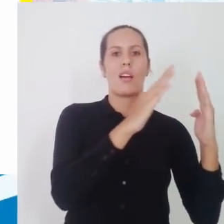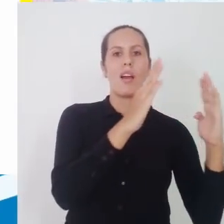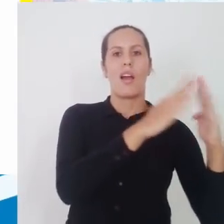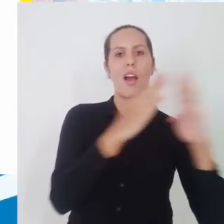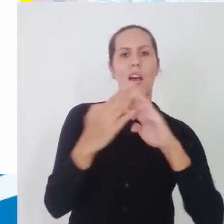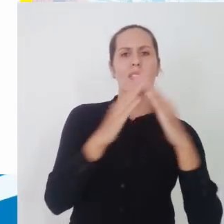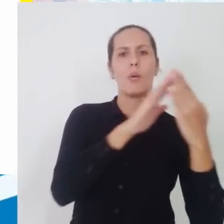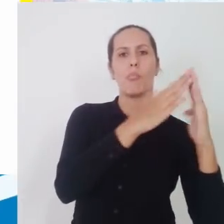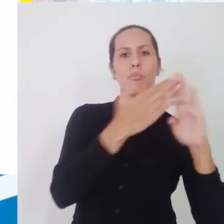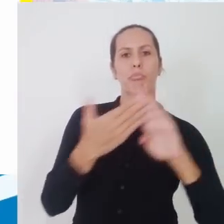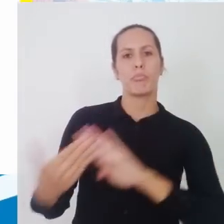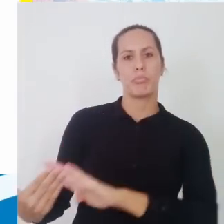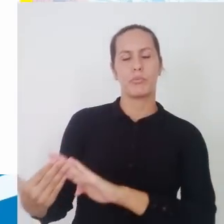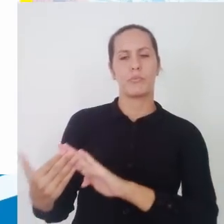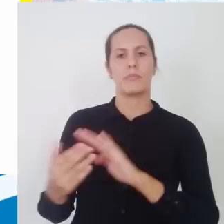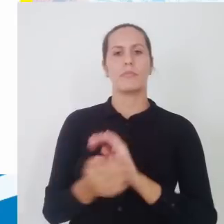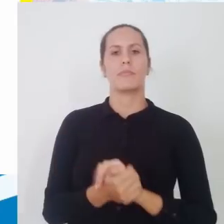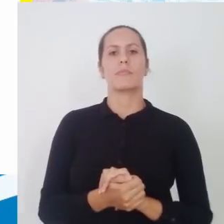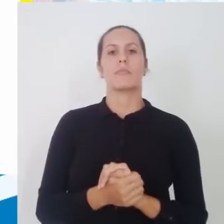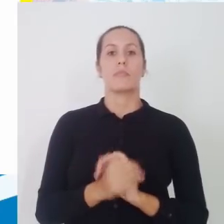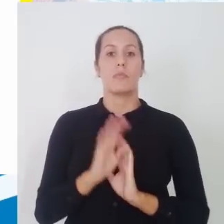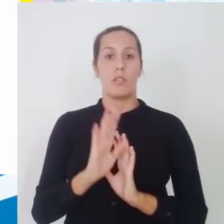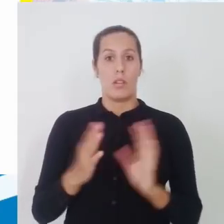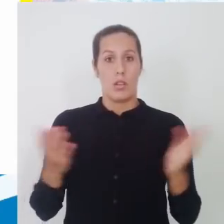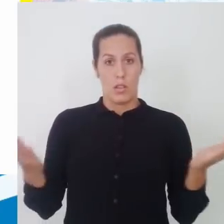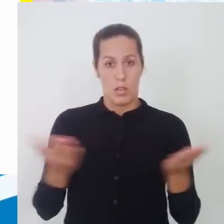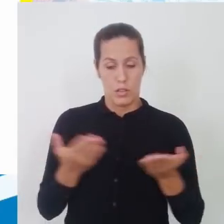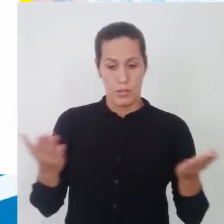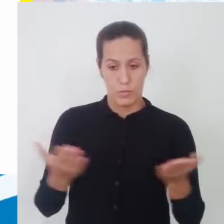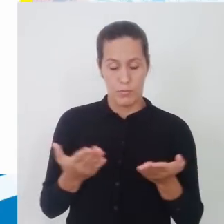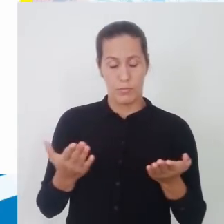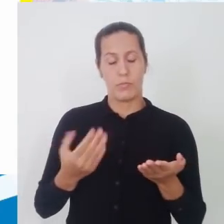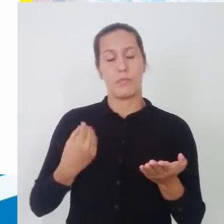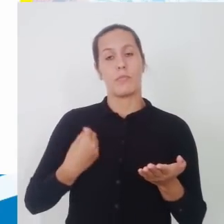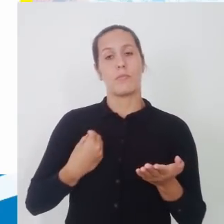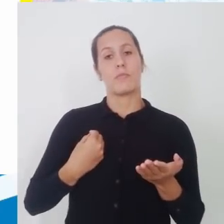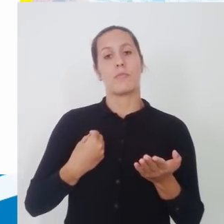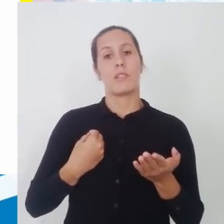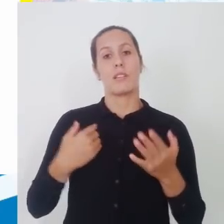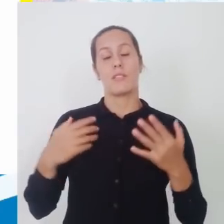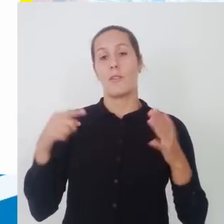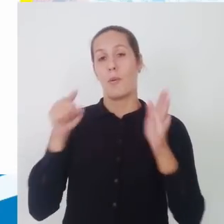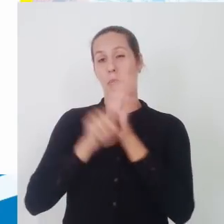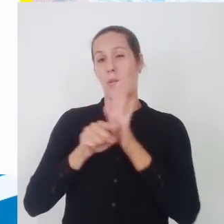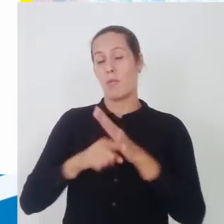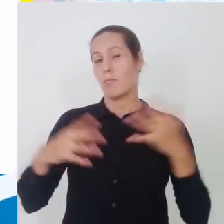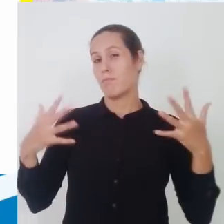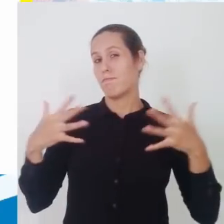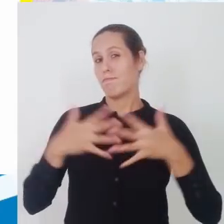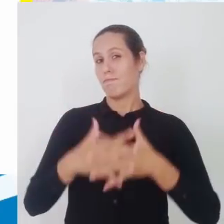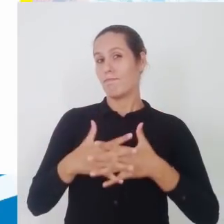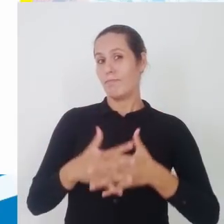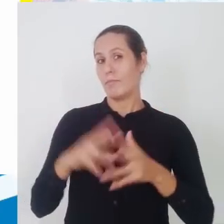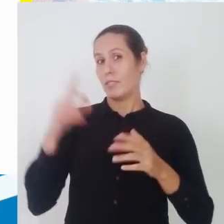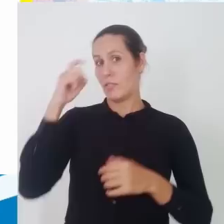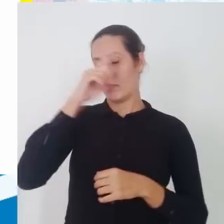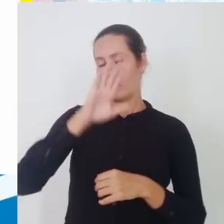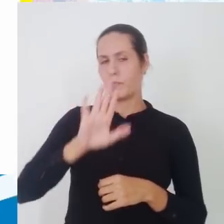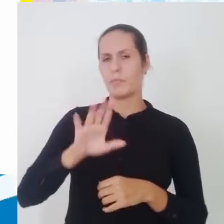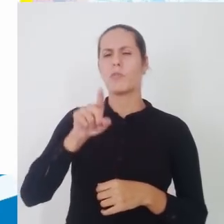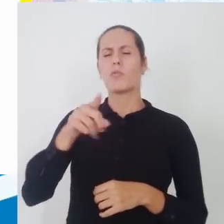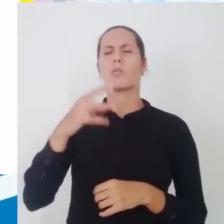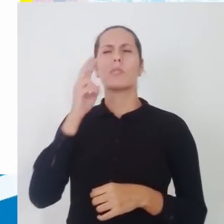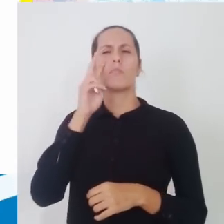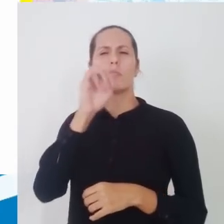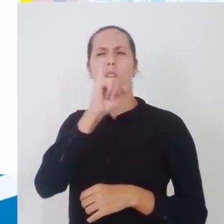sempre colocadas depois daquela informação explícita. A informação que precisa de outros recursos além